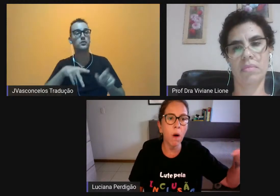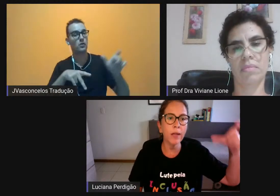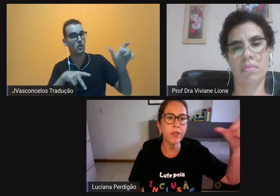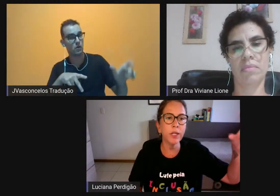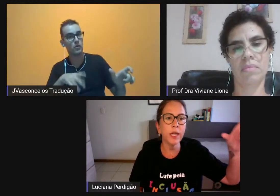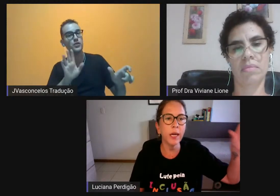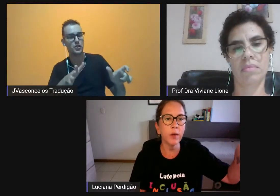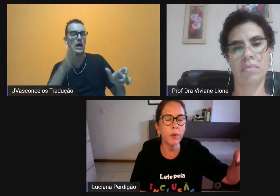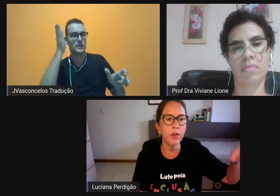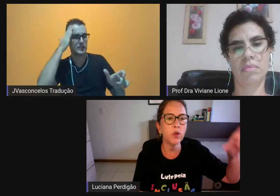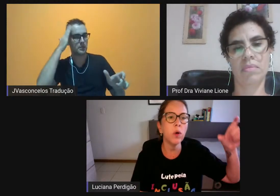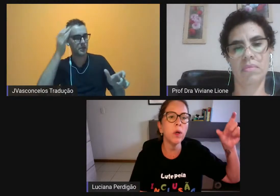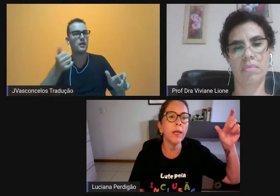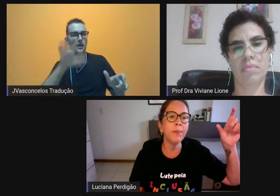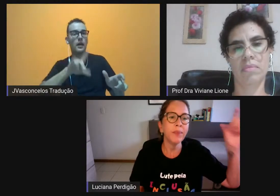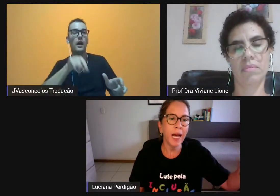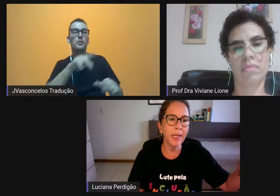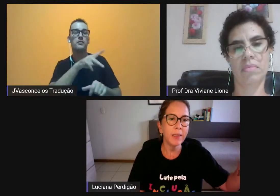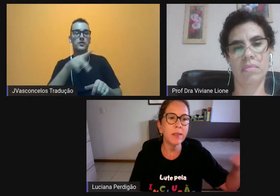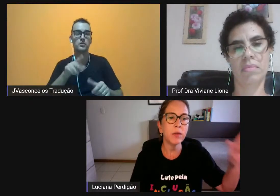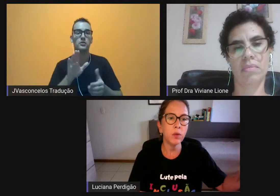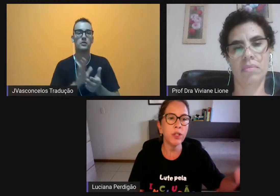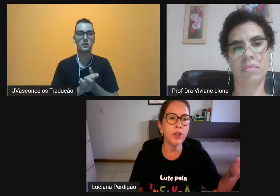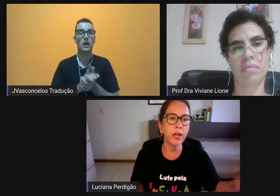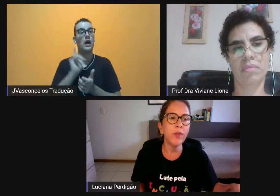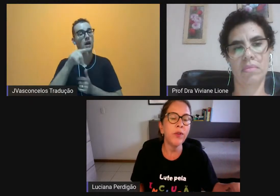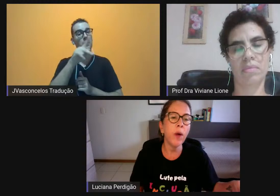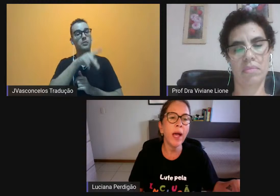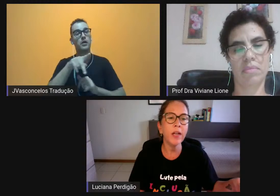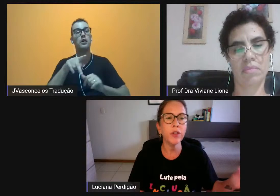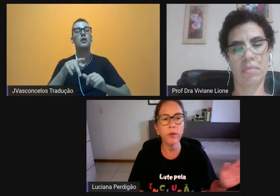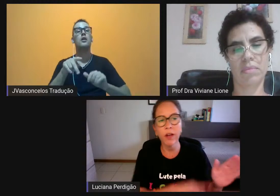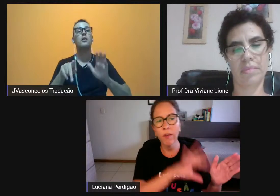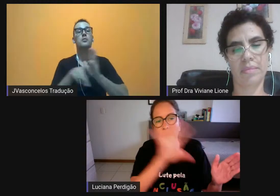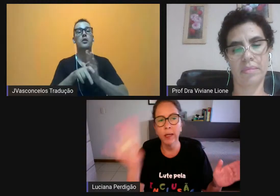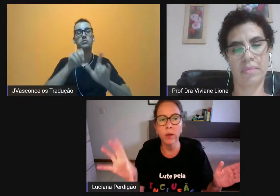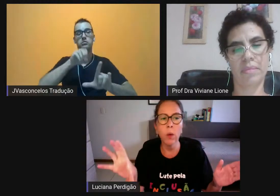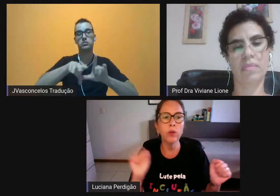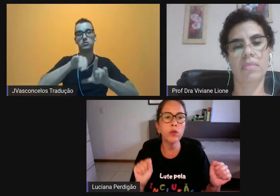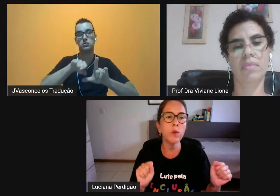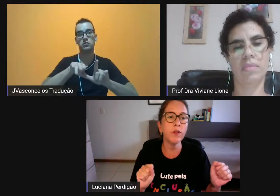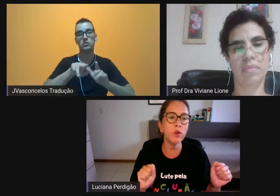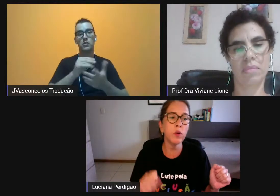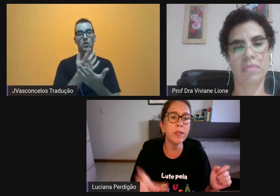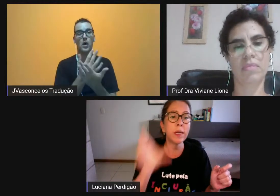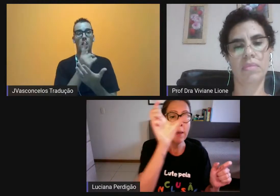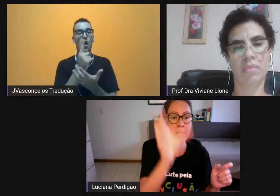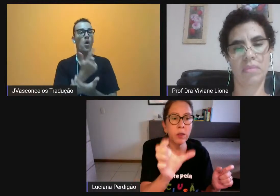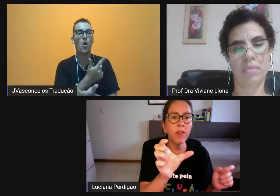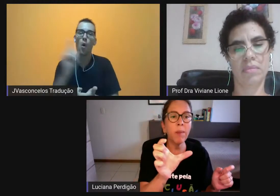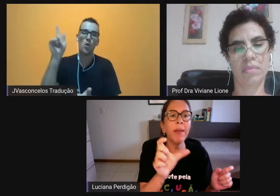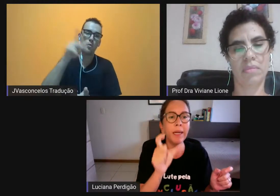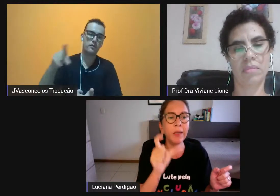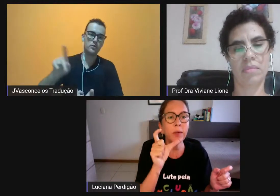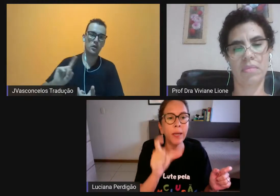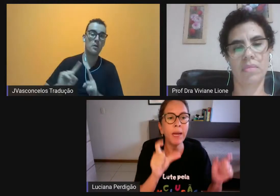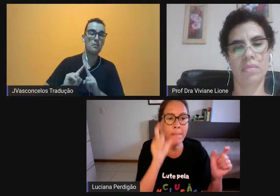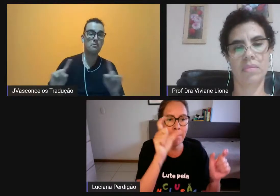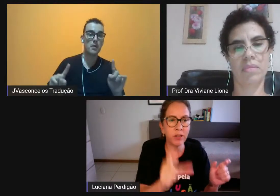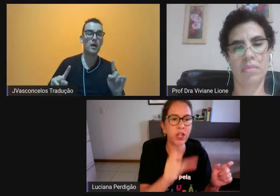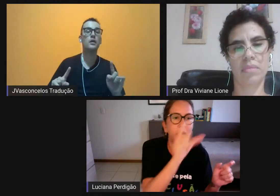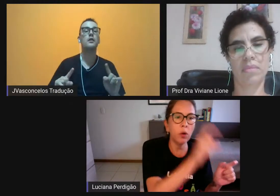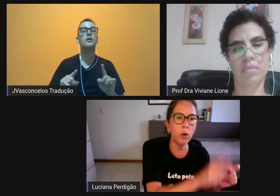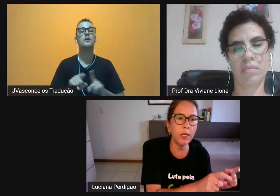esse recorte, né, que era o professor da licenciatura em Geografia UERJ, eu não estava pegando outros professores, mas eu estava pegando